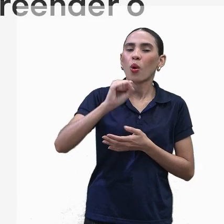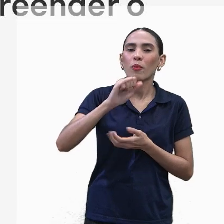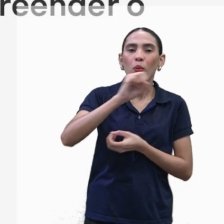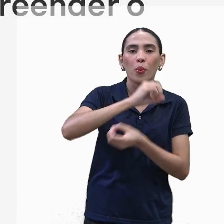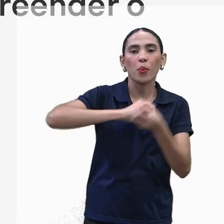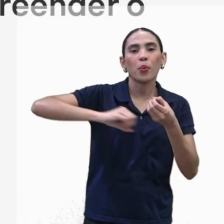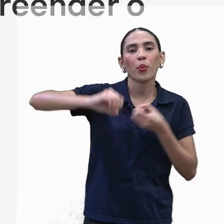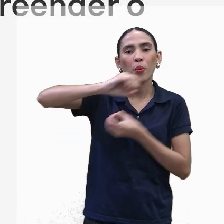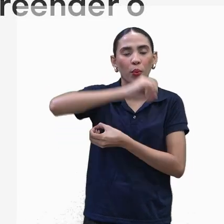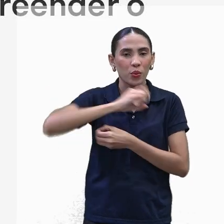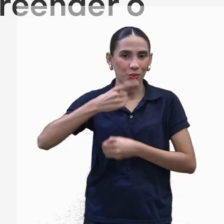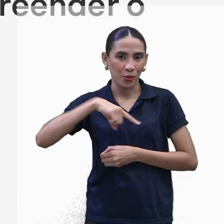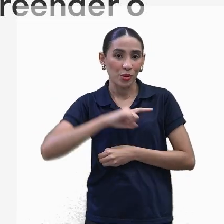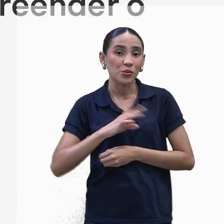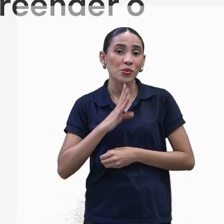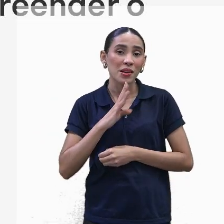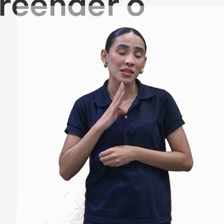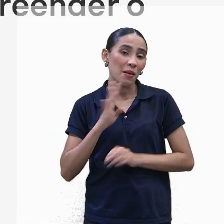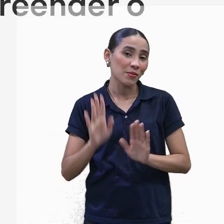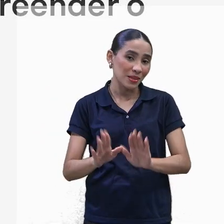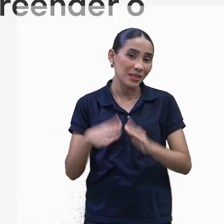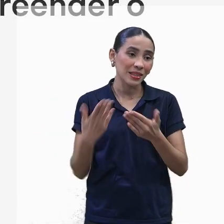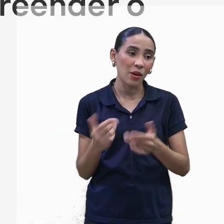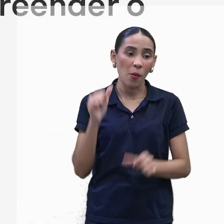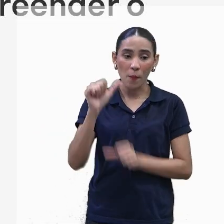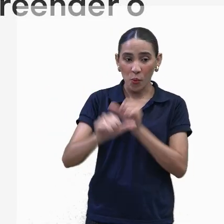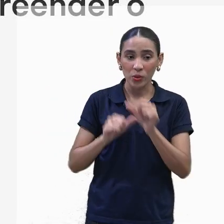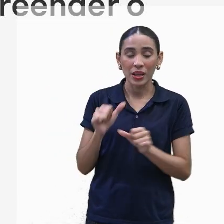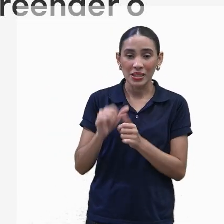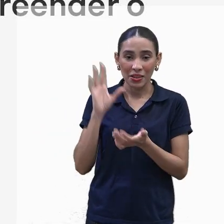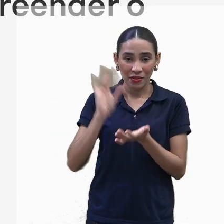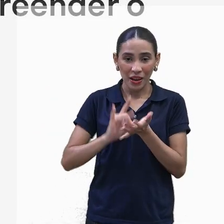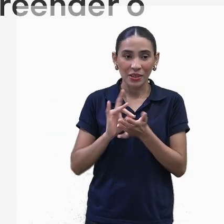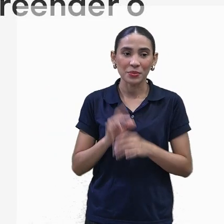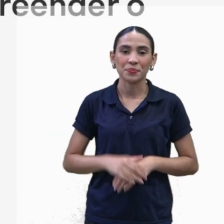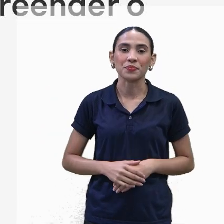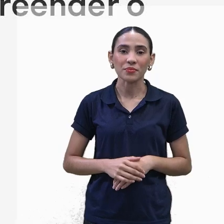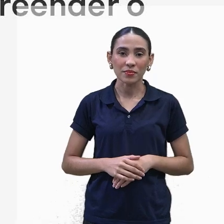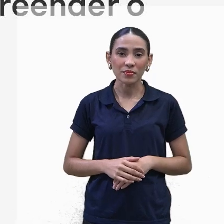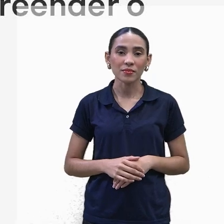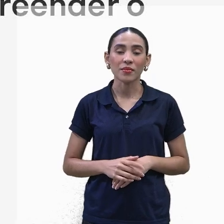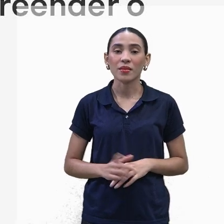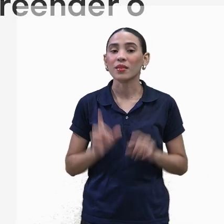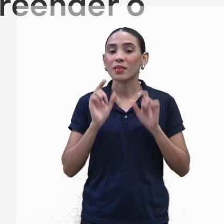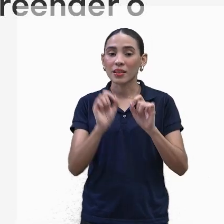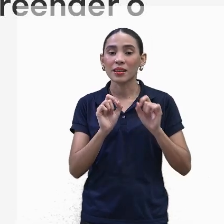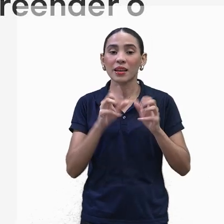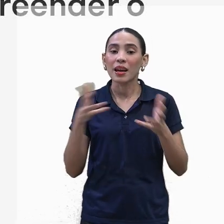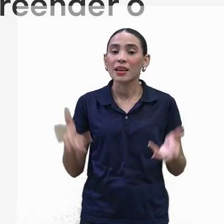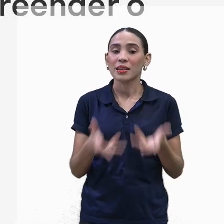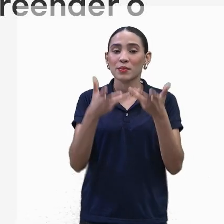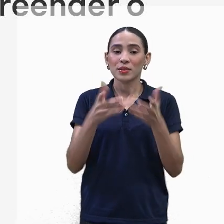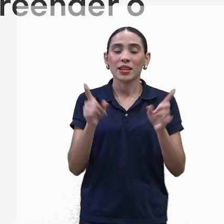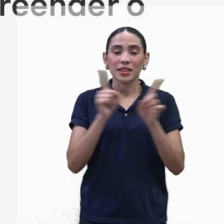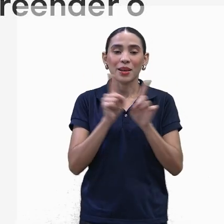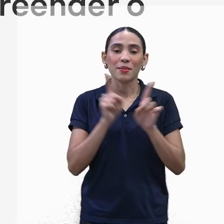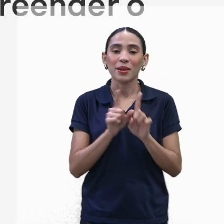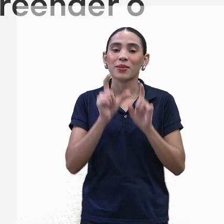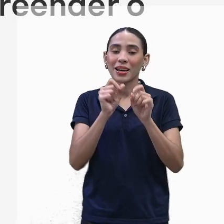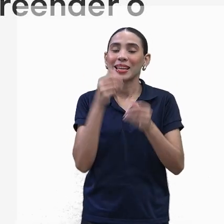nós conhecemos aí. Então, essa mudança, gente, ela foi impulsionada